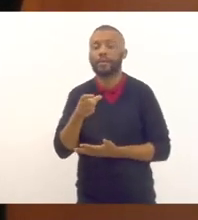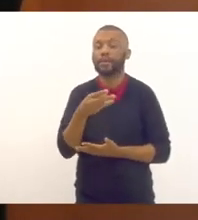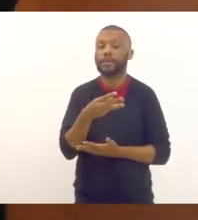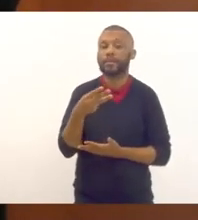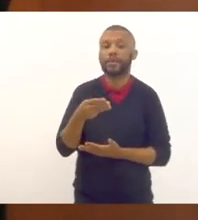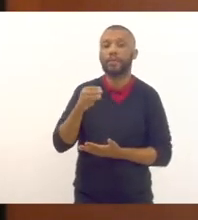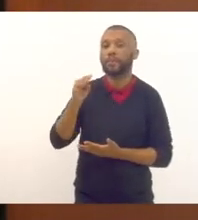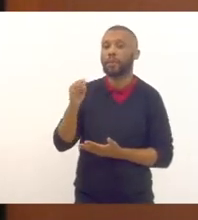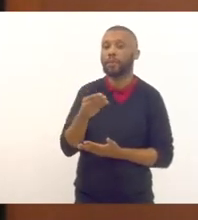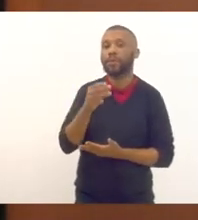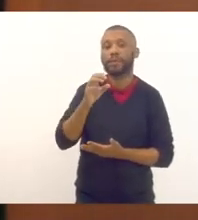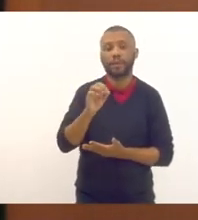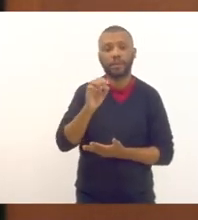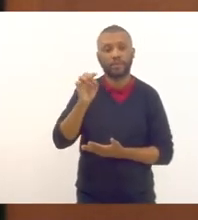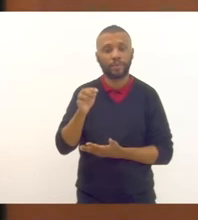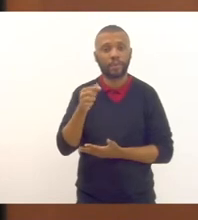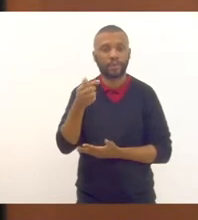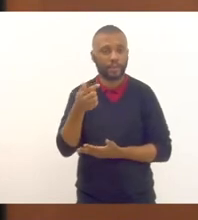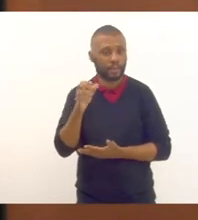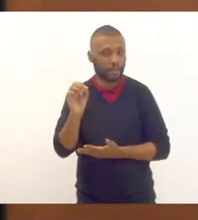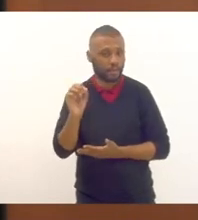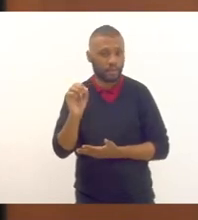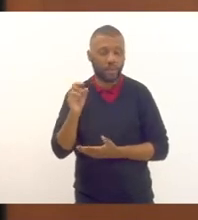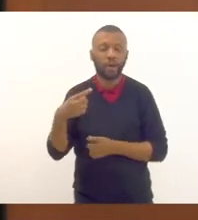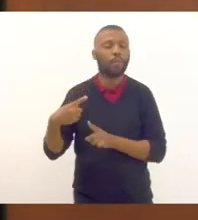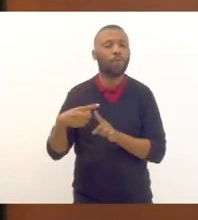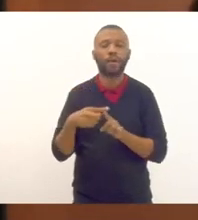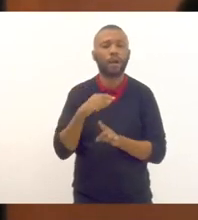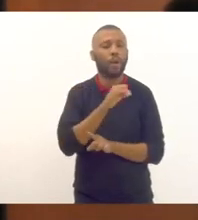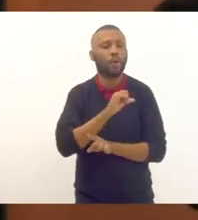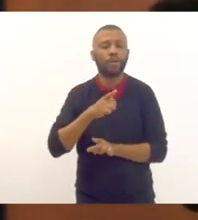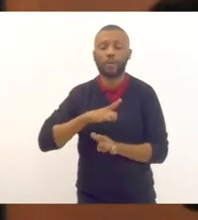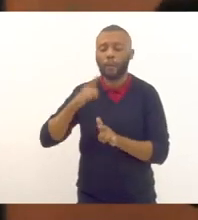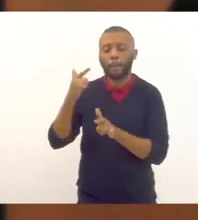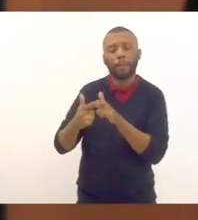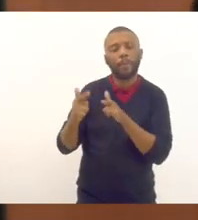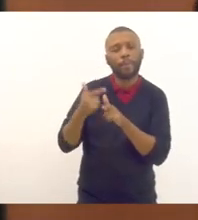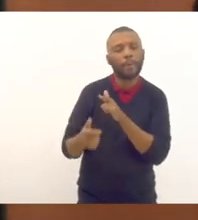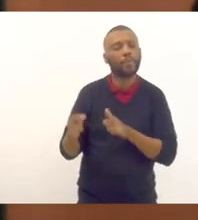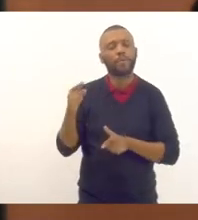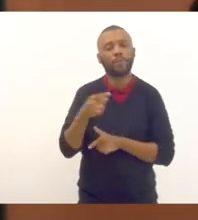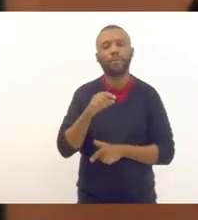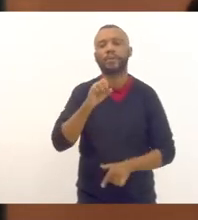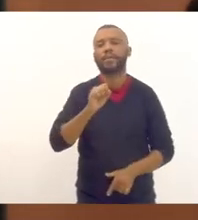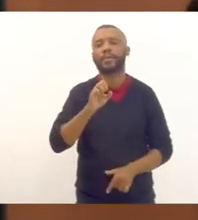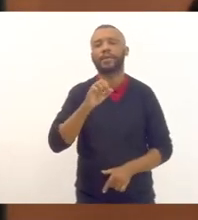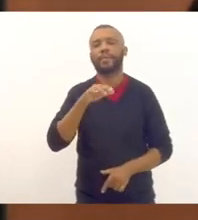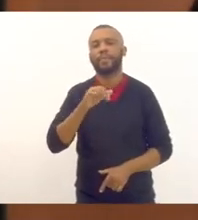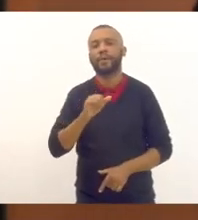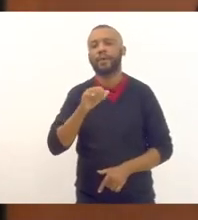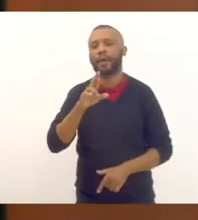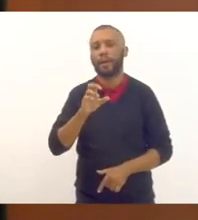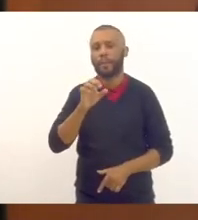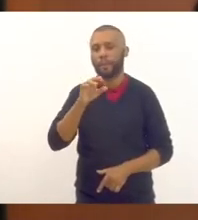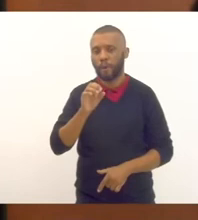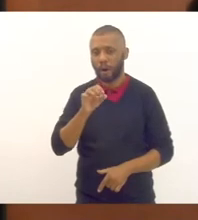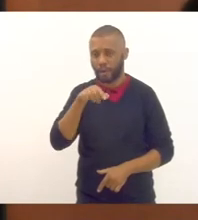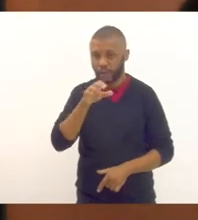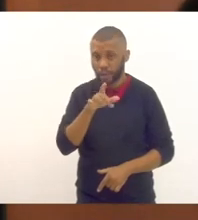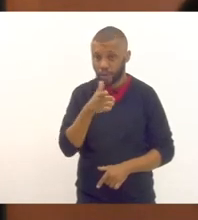36.070. Por quê? O Rio de Janeiro ainda tem um outro probleminha no semi-reboque. Os veículos